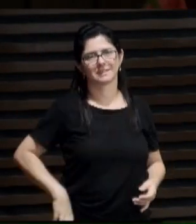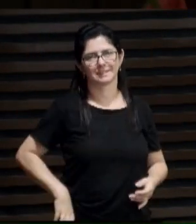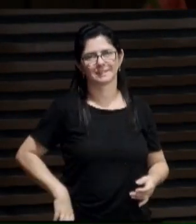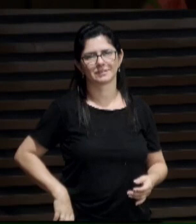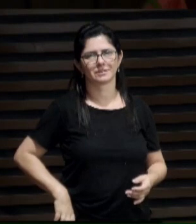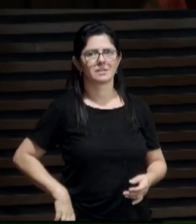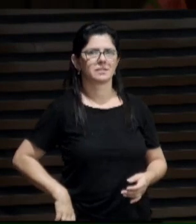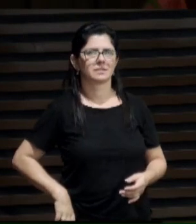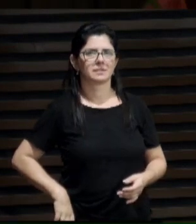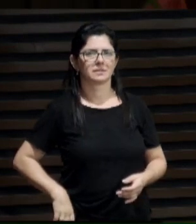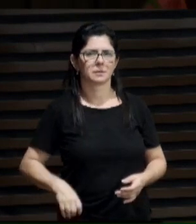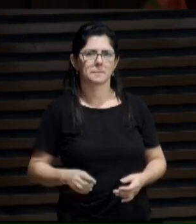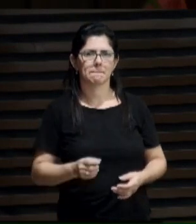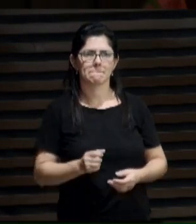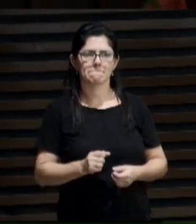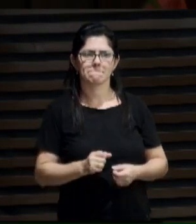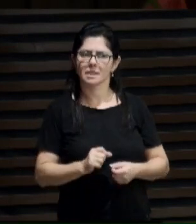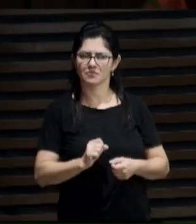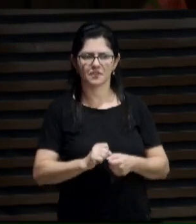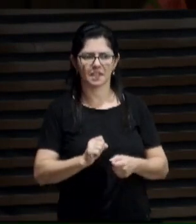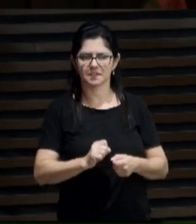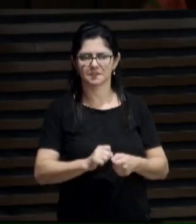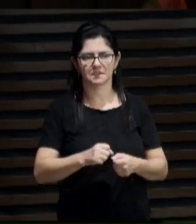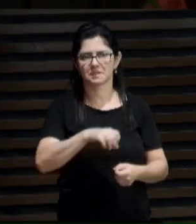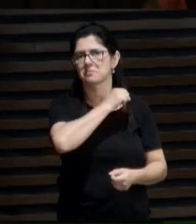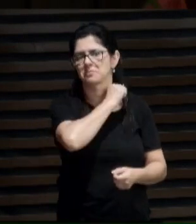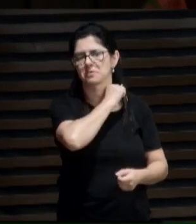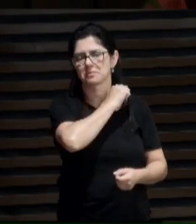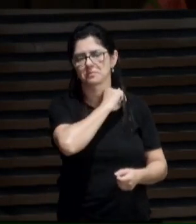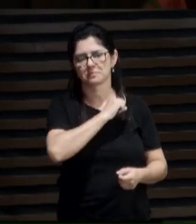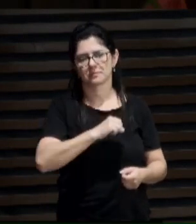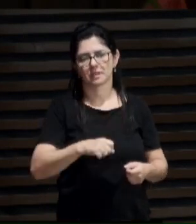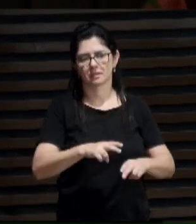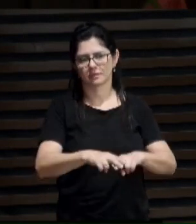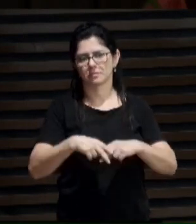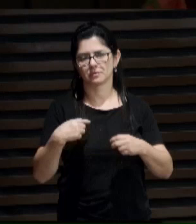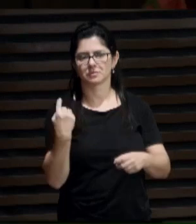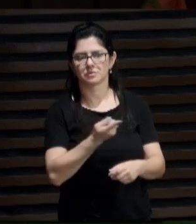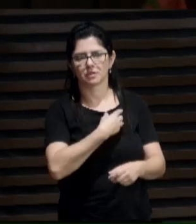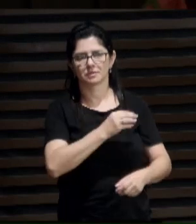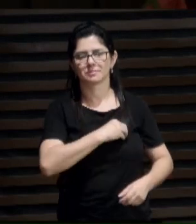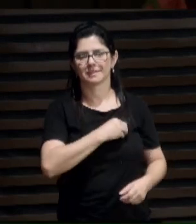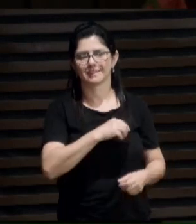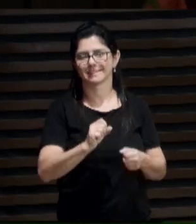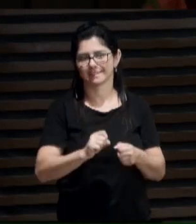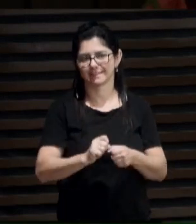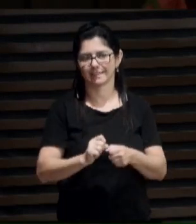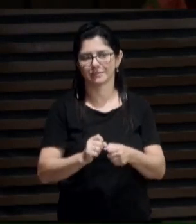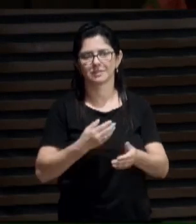feito a propiciação pelos nossos pecados, tornando-nos agradáveis a